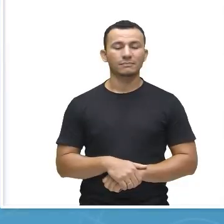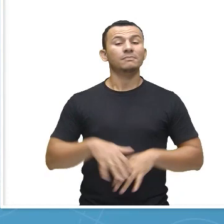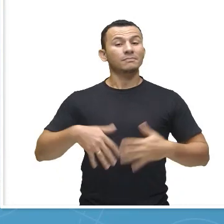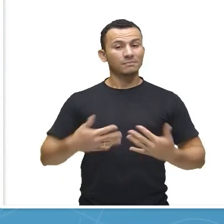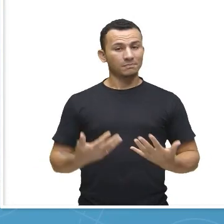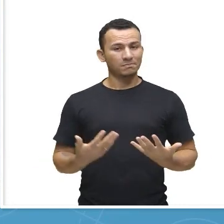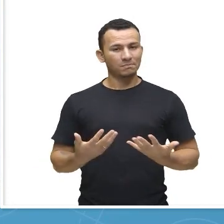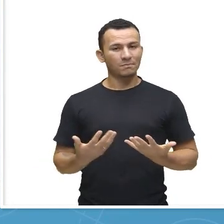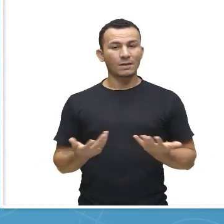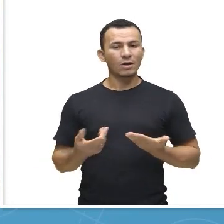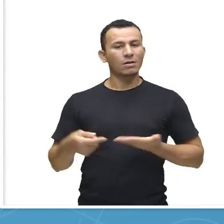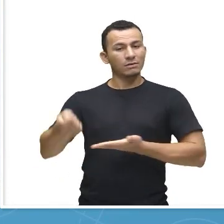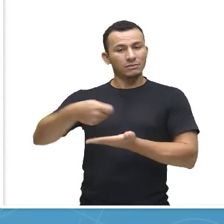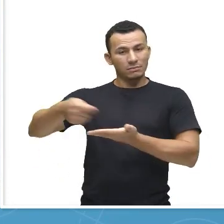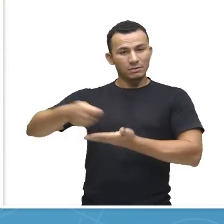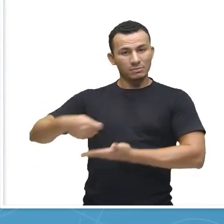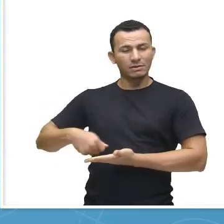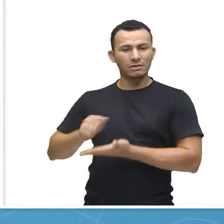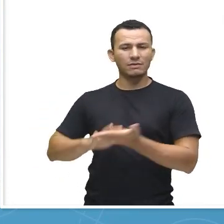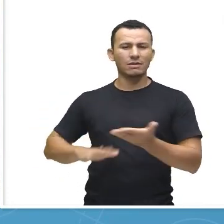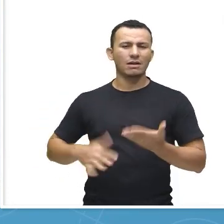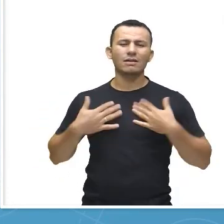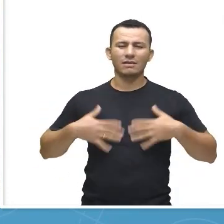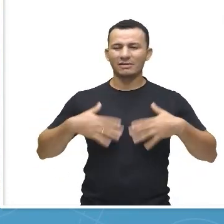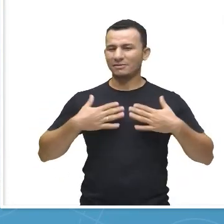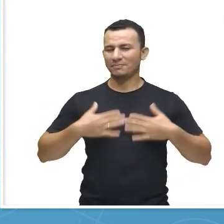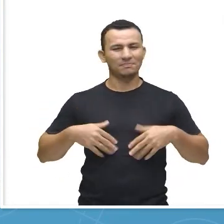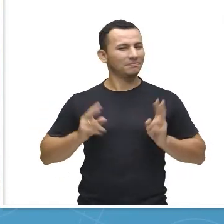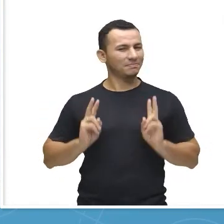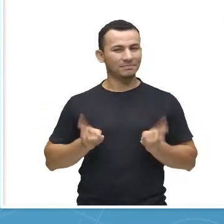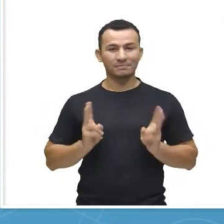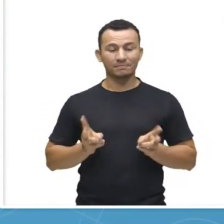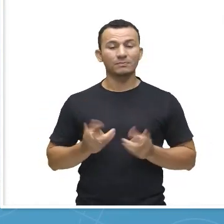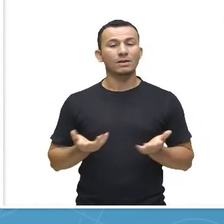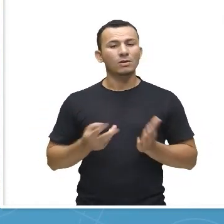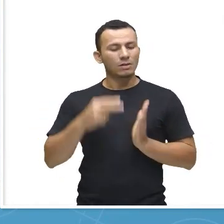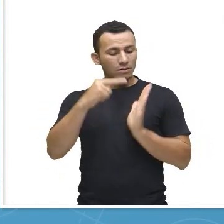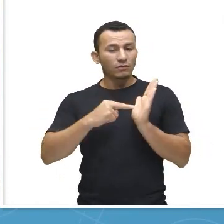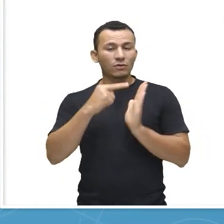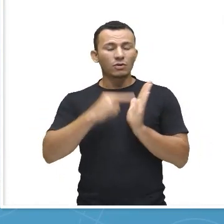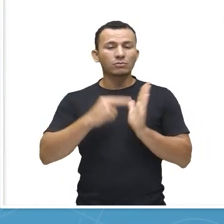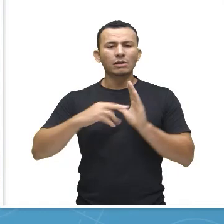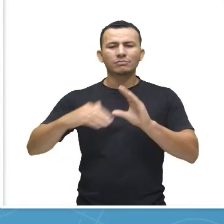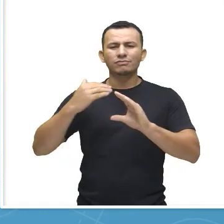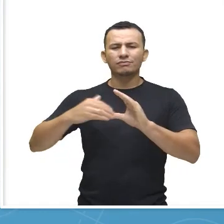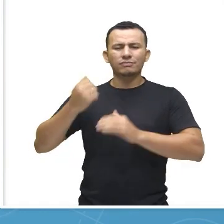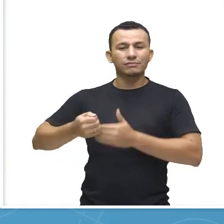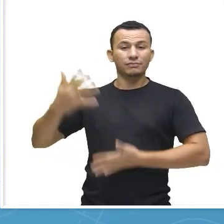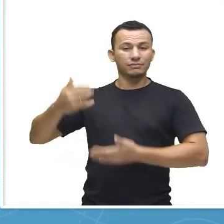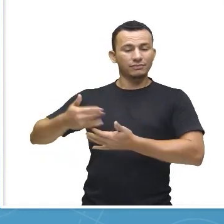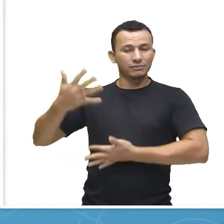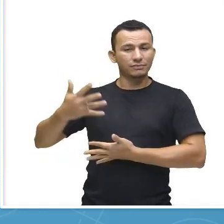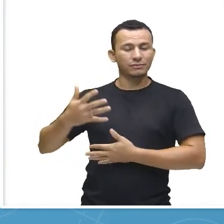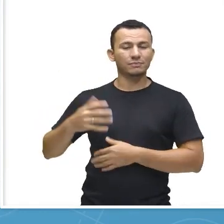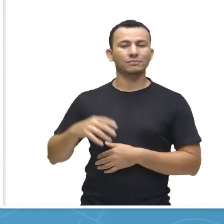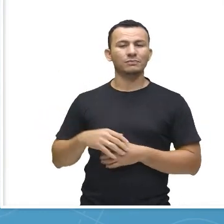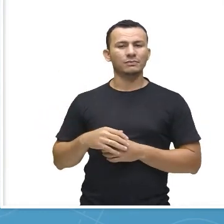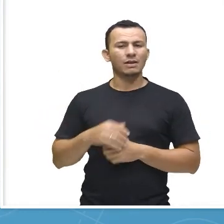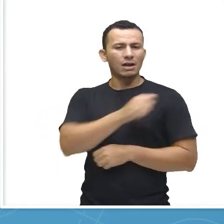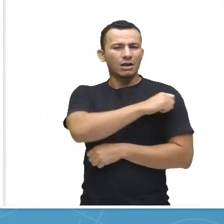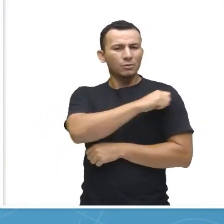Muito bem, voltamos para fazer a correção. Tranquila demais essa questão, né, pessoal? Vamos ler aqui algumas. A maioria está colocando letra C.